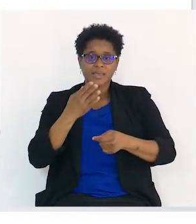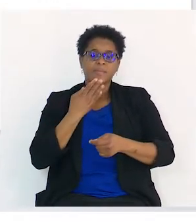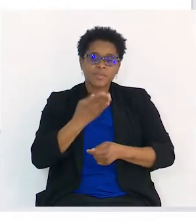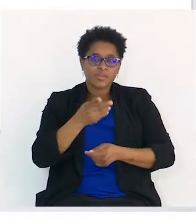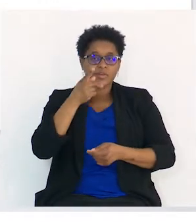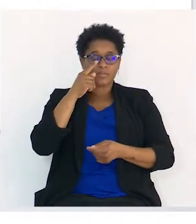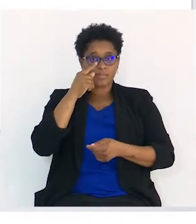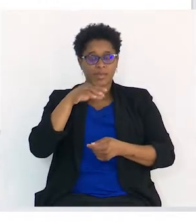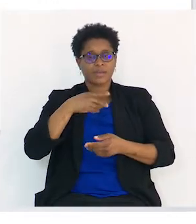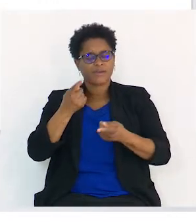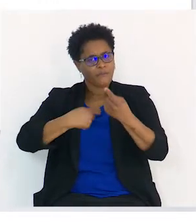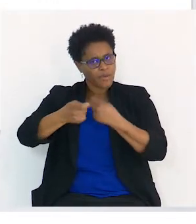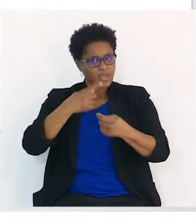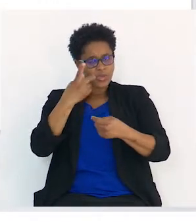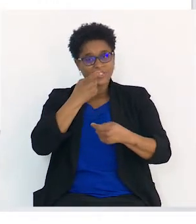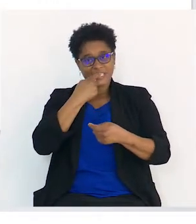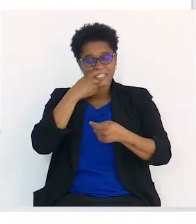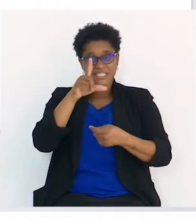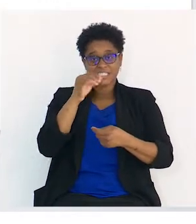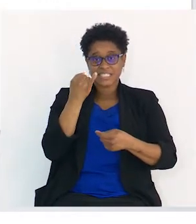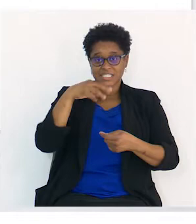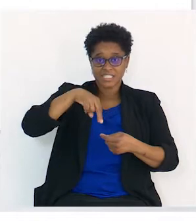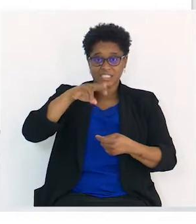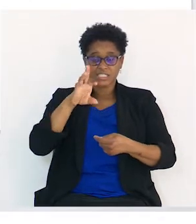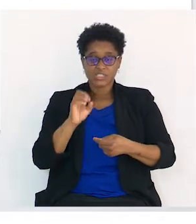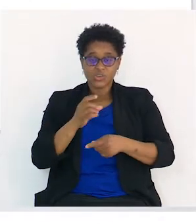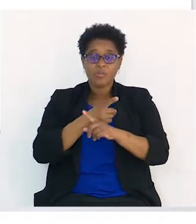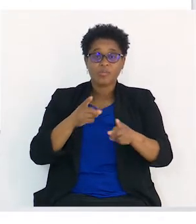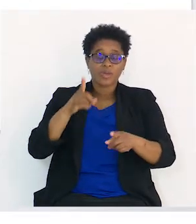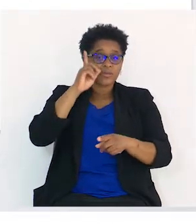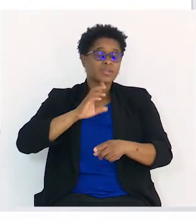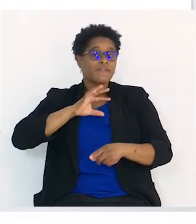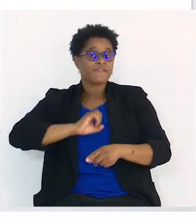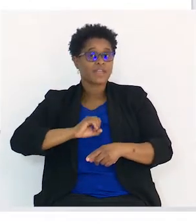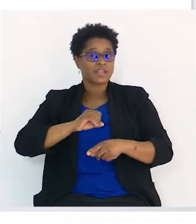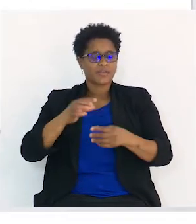lhe vendesse uma pedra de linho, porque a filha